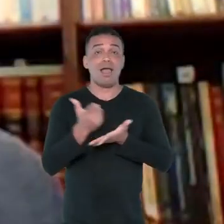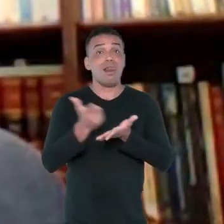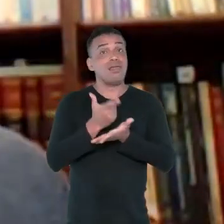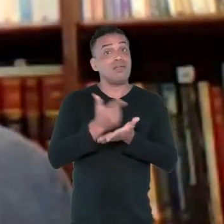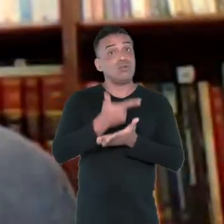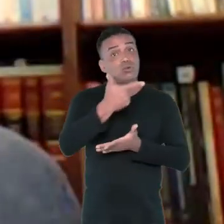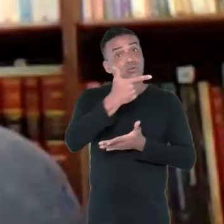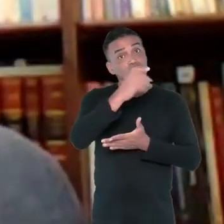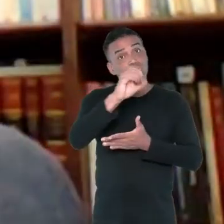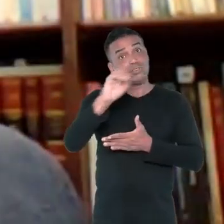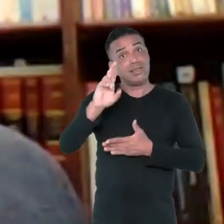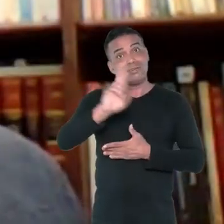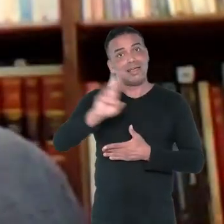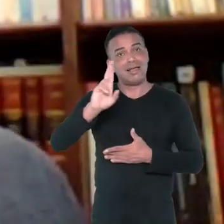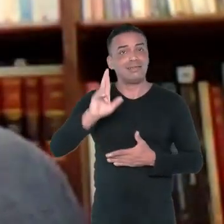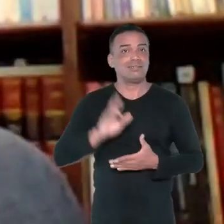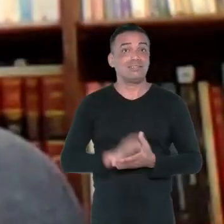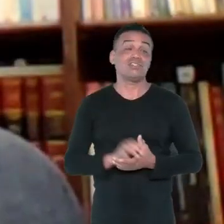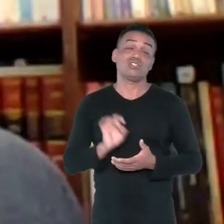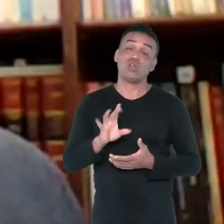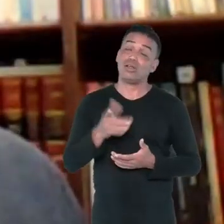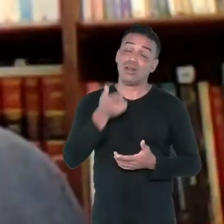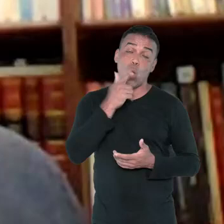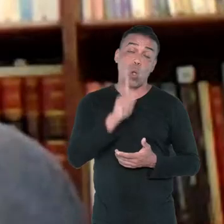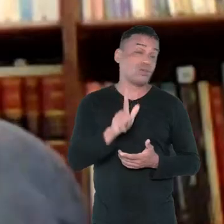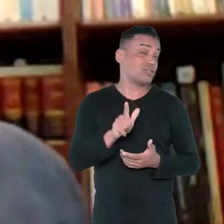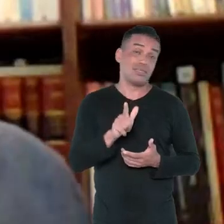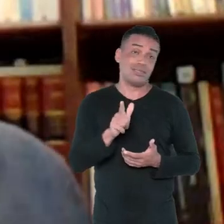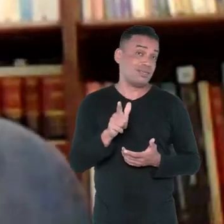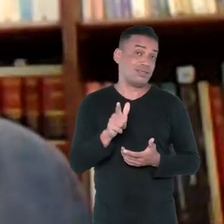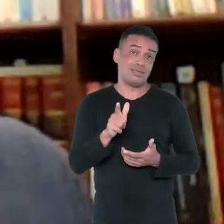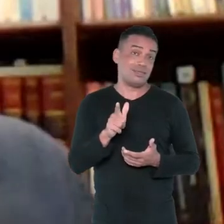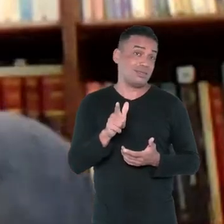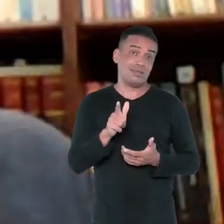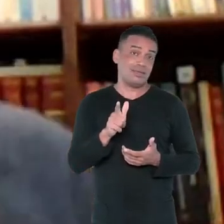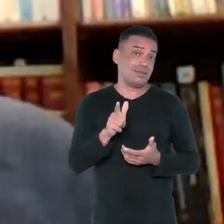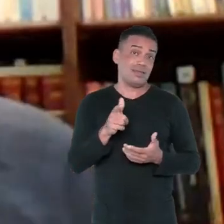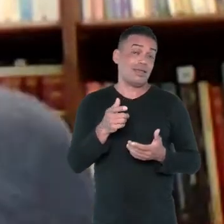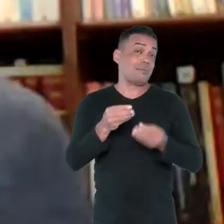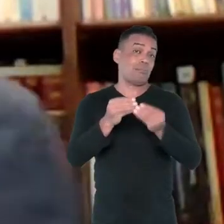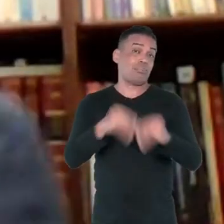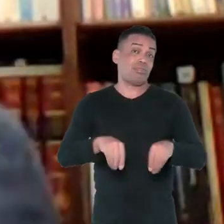R$ 200? Só que o sebo dele quebrou, né? Porque ele comprava e vendia.